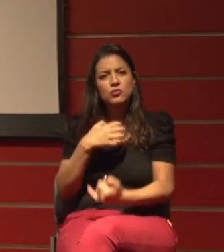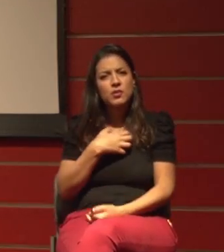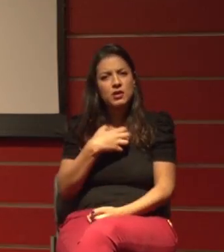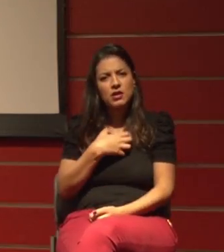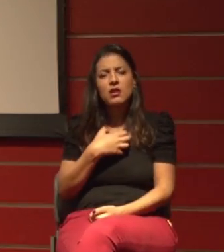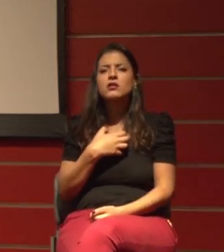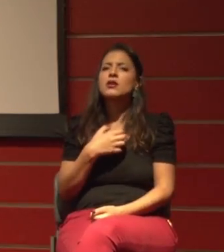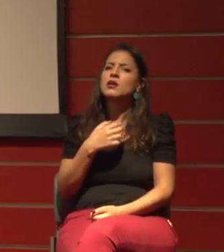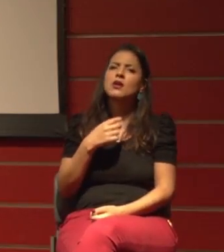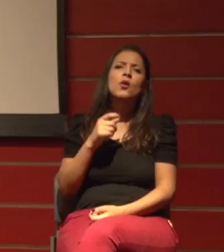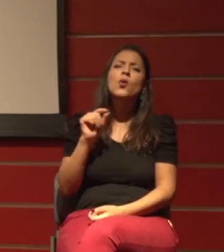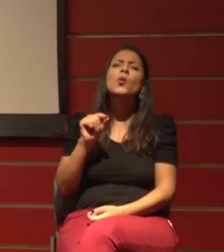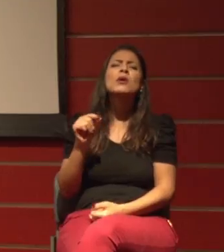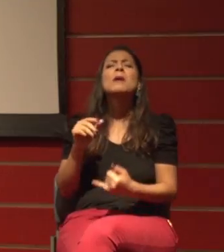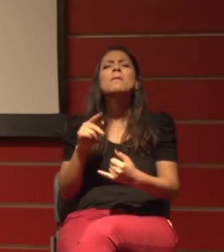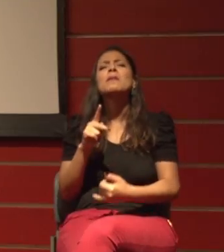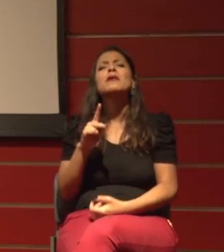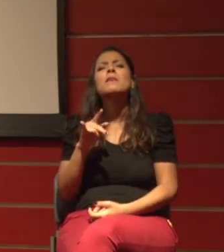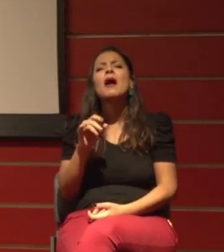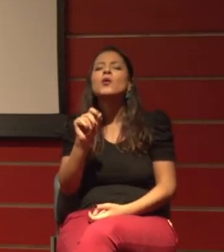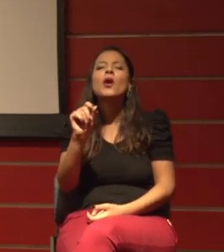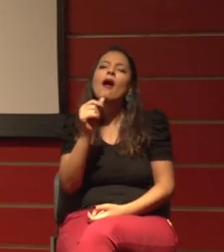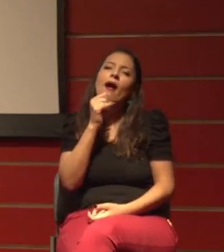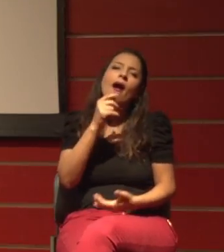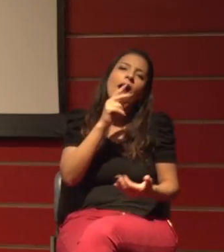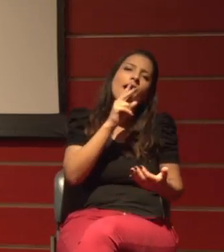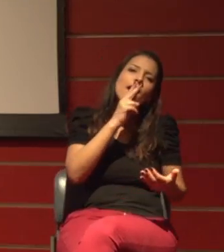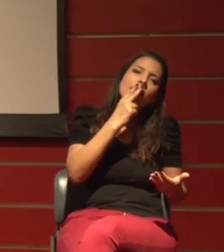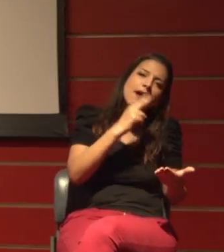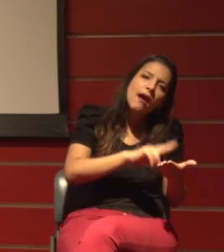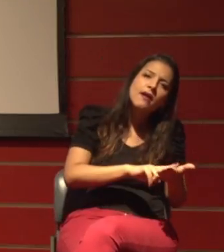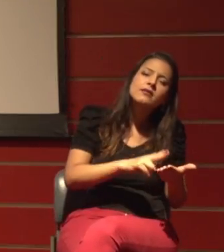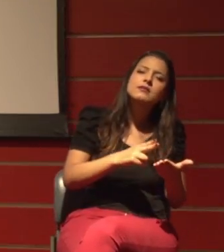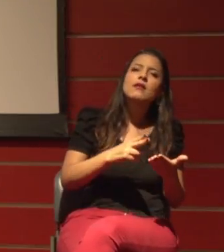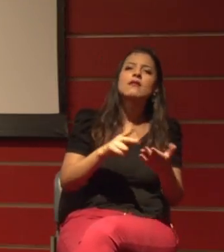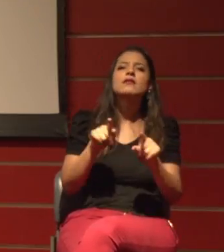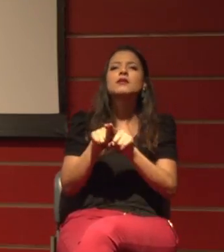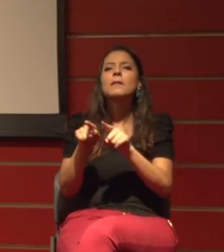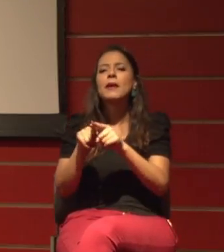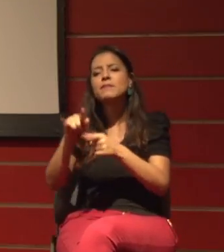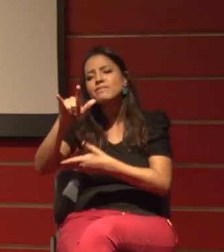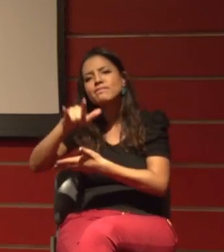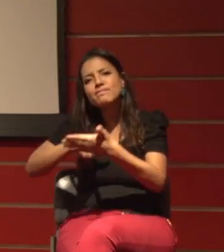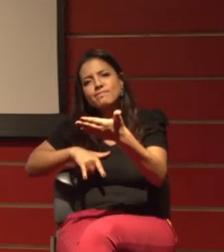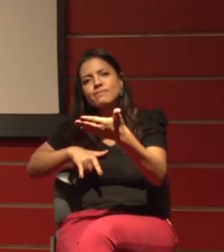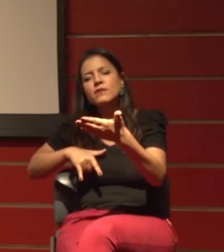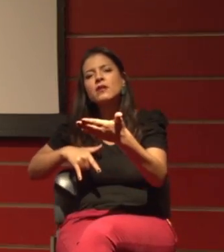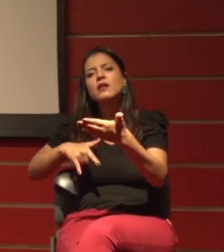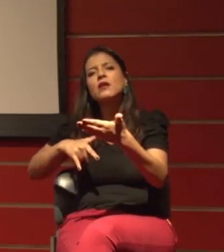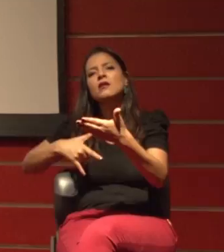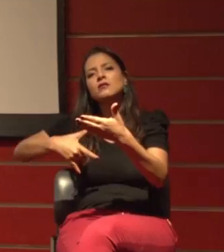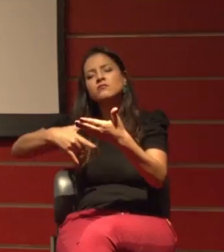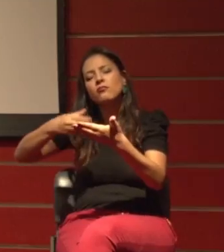cartas Testamento eh da época eh em cartas